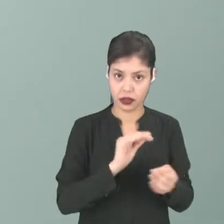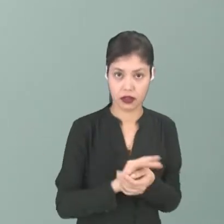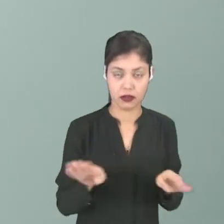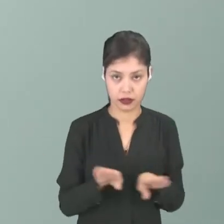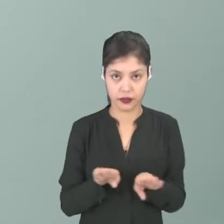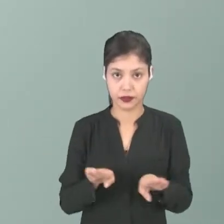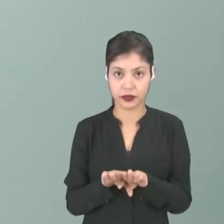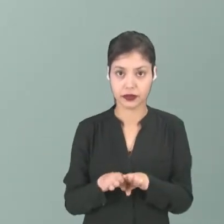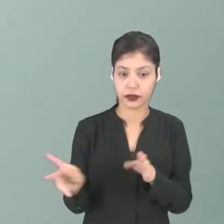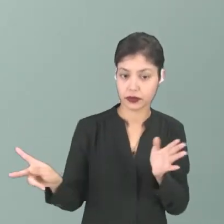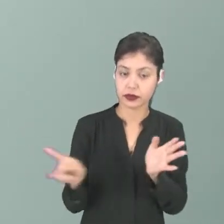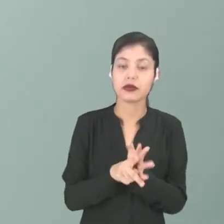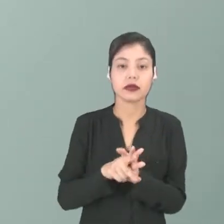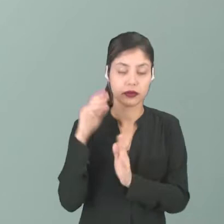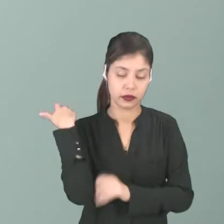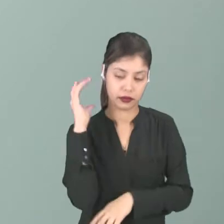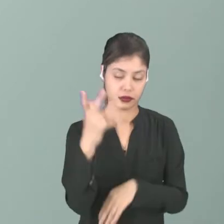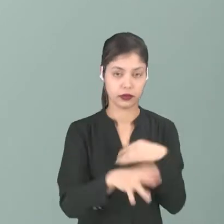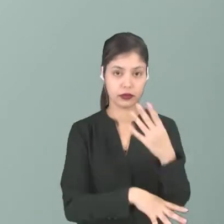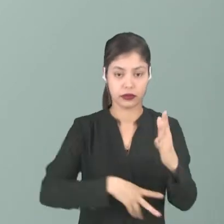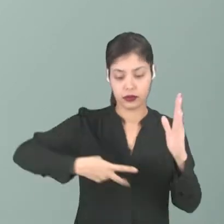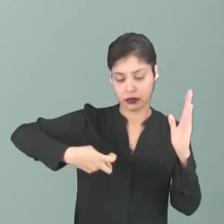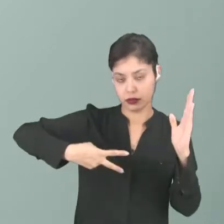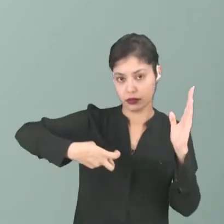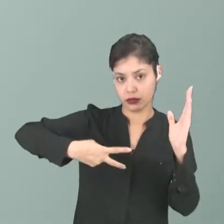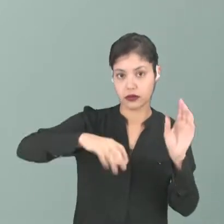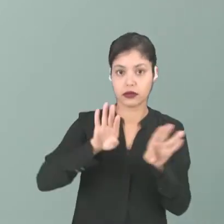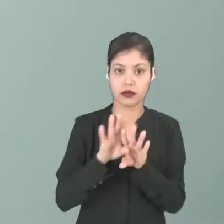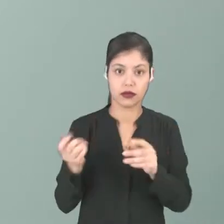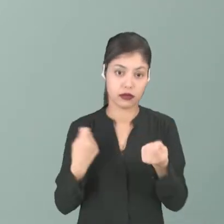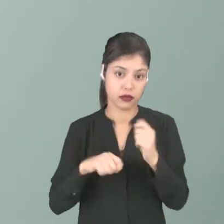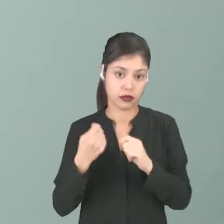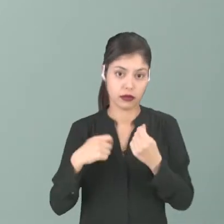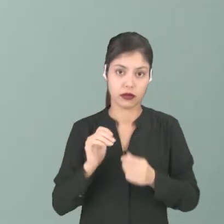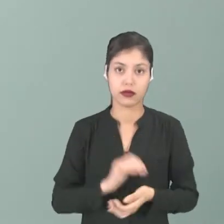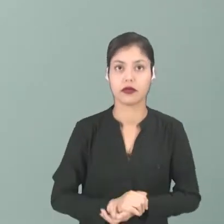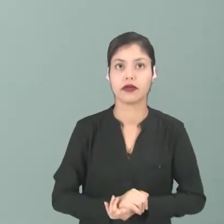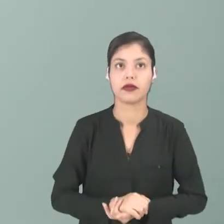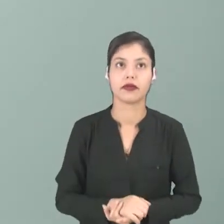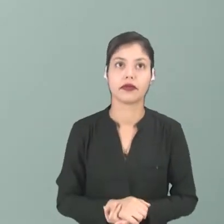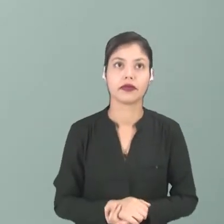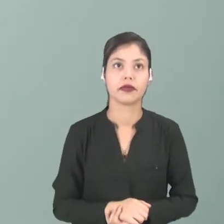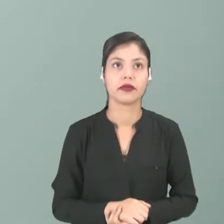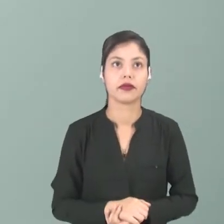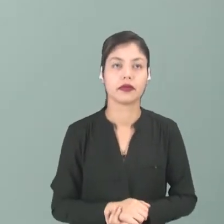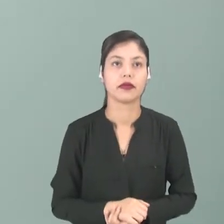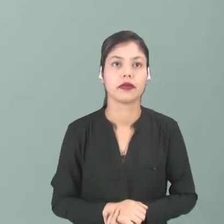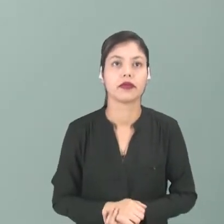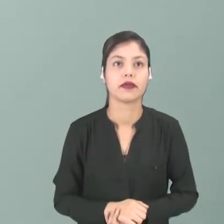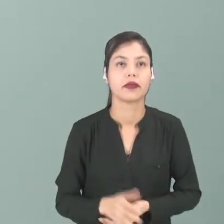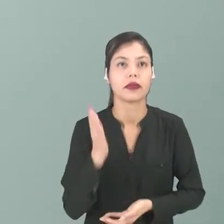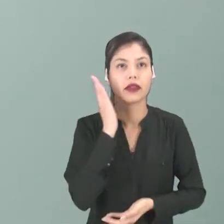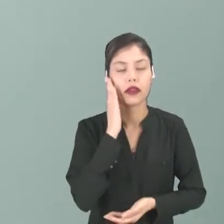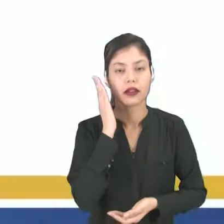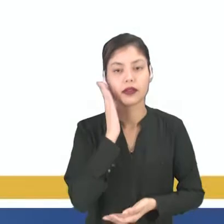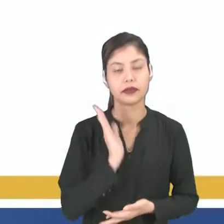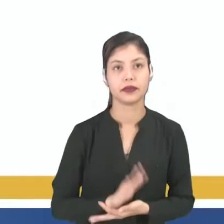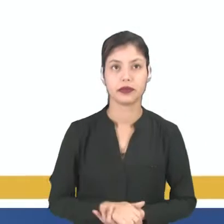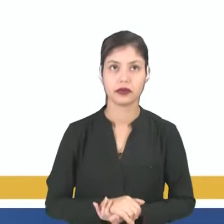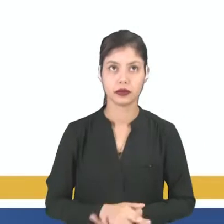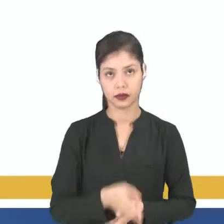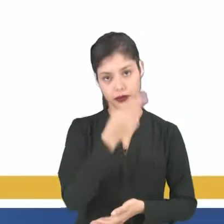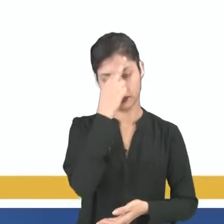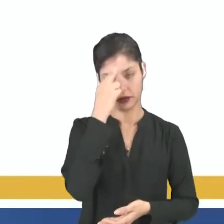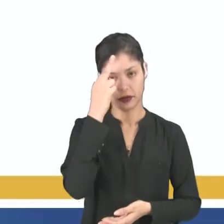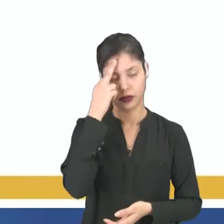para os seus recursos naturais, então interesses econômicos, tá? E aí vamos entender um pouquinho do